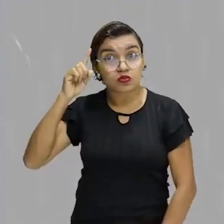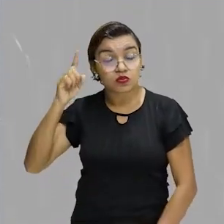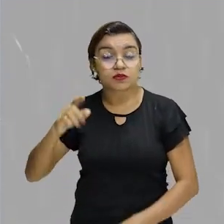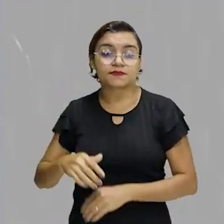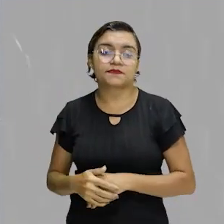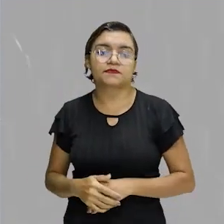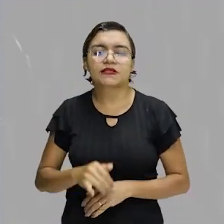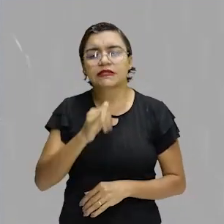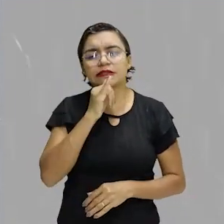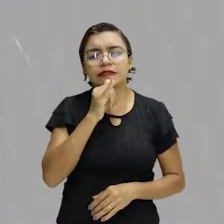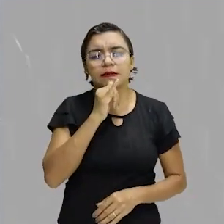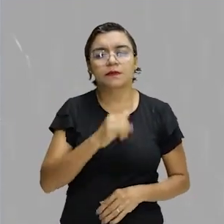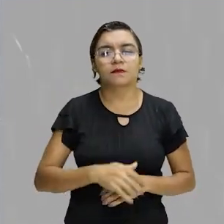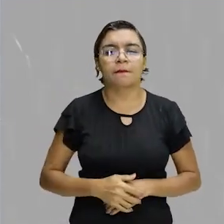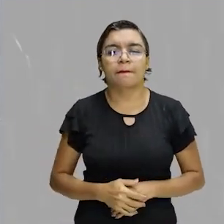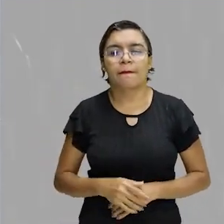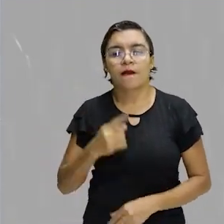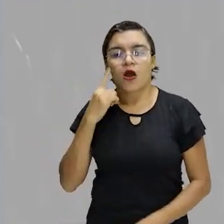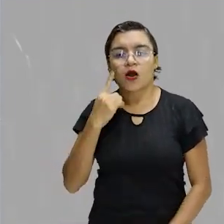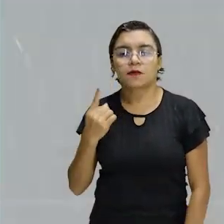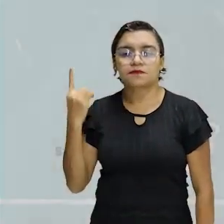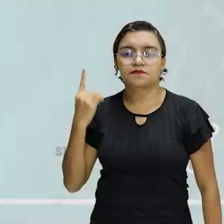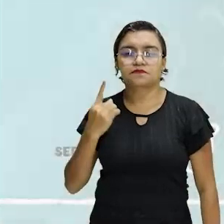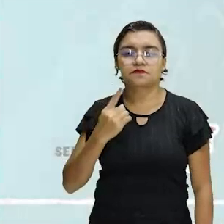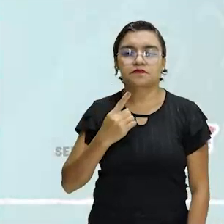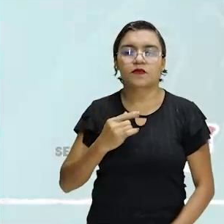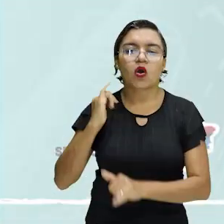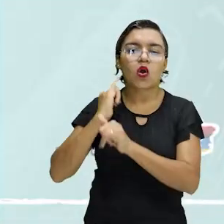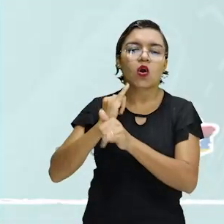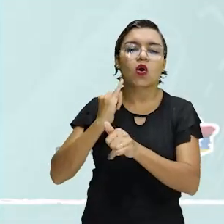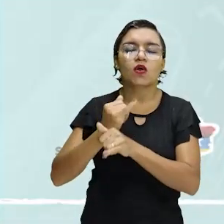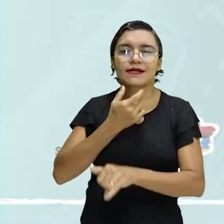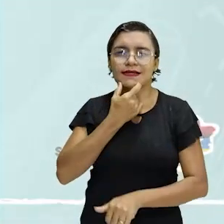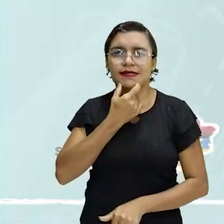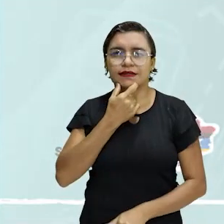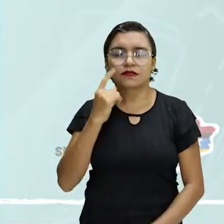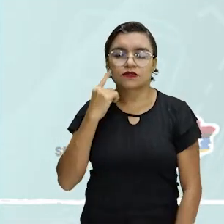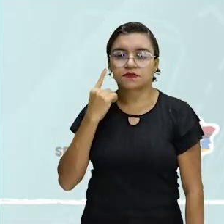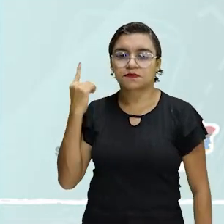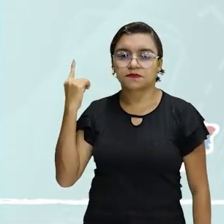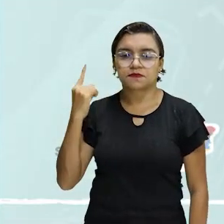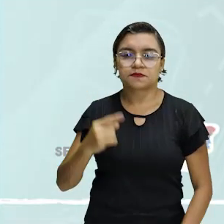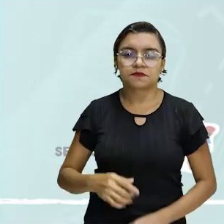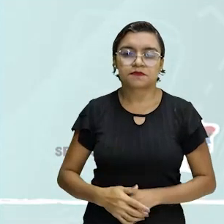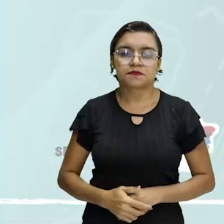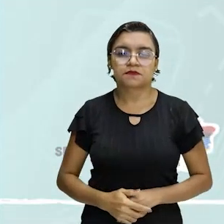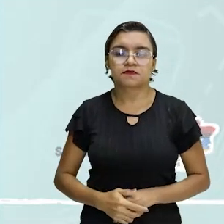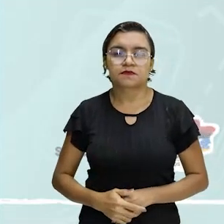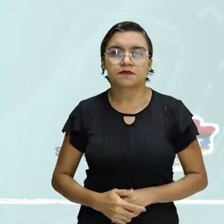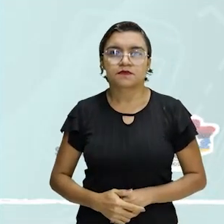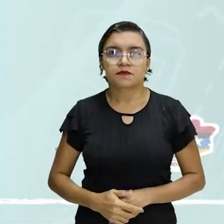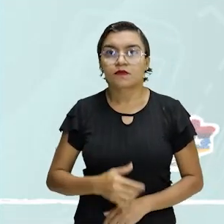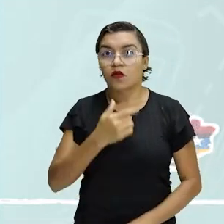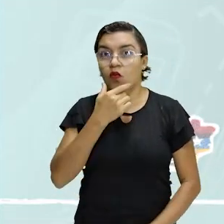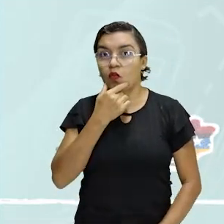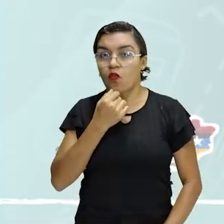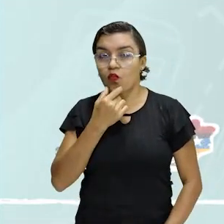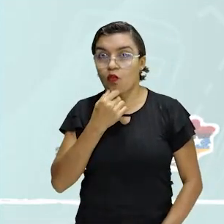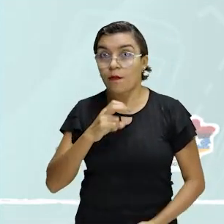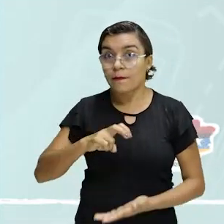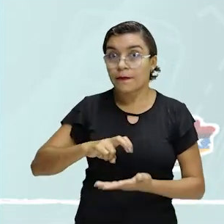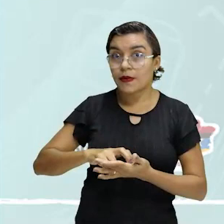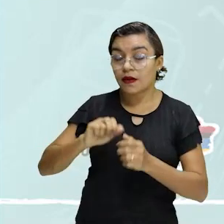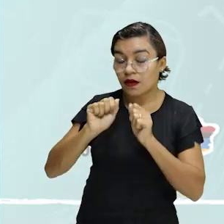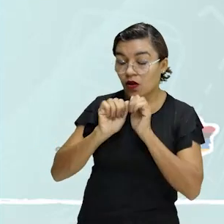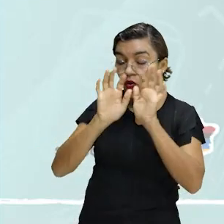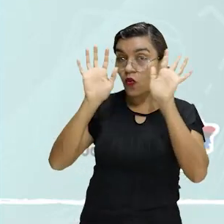que tem um exemplo de uma crônica em inglês. The man woke up in the morning. O homem acordou de manhã. He